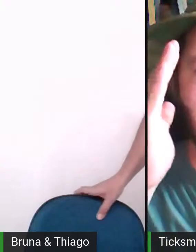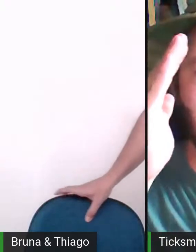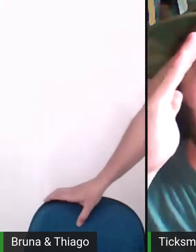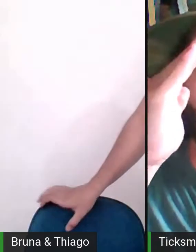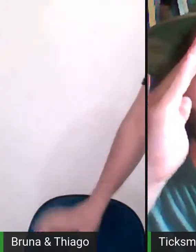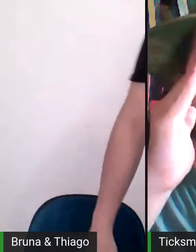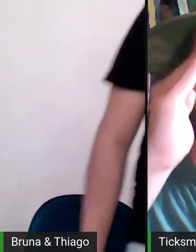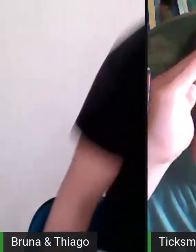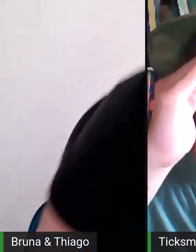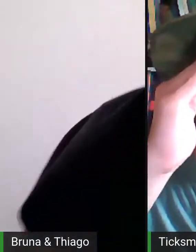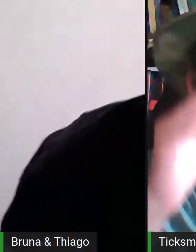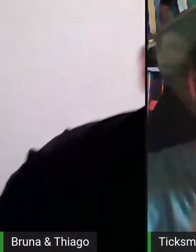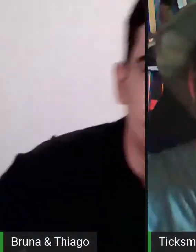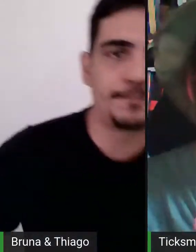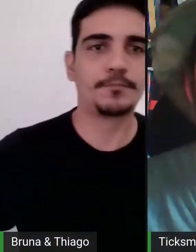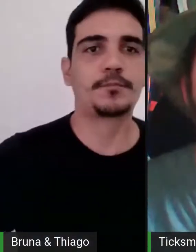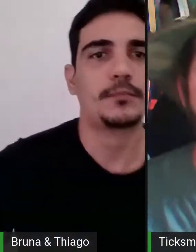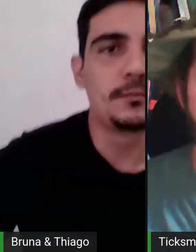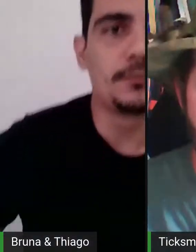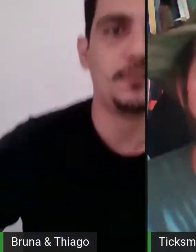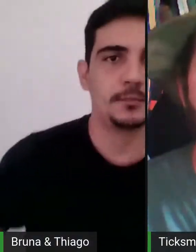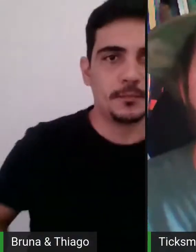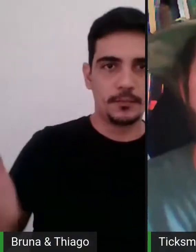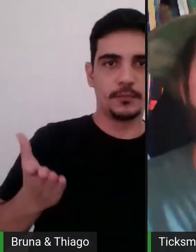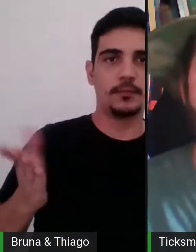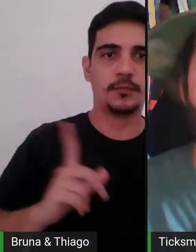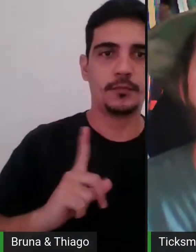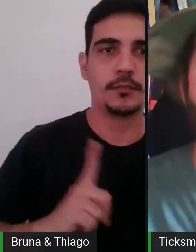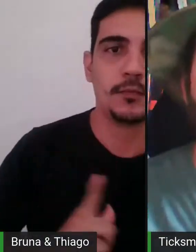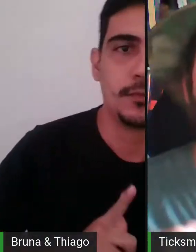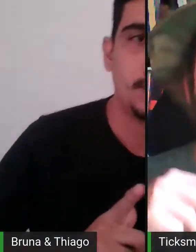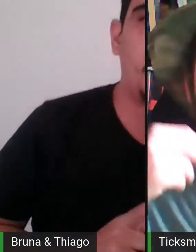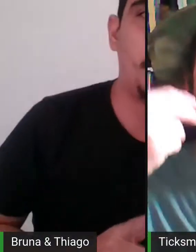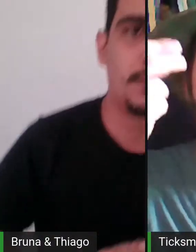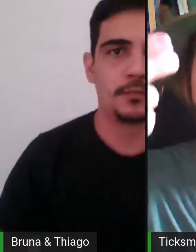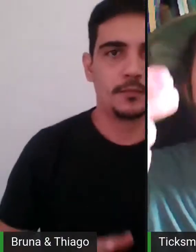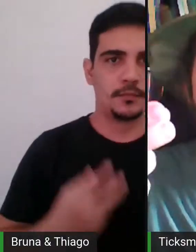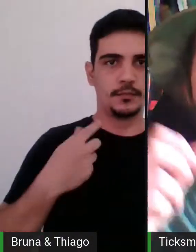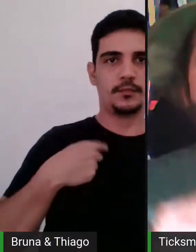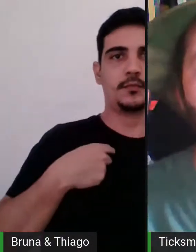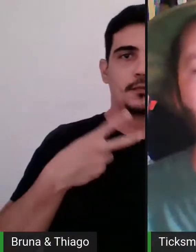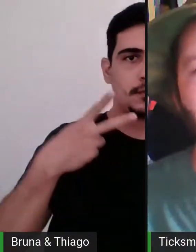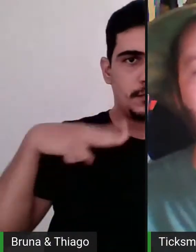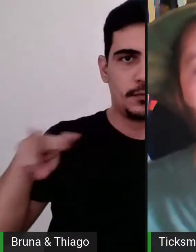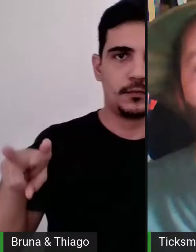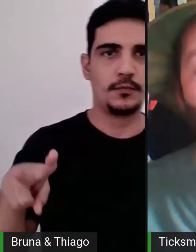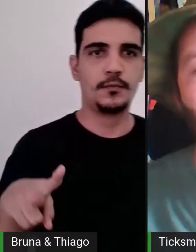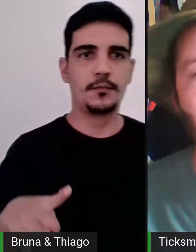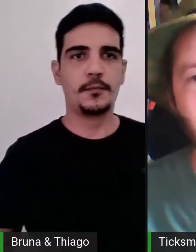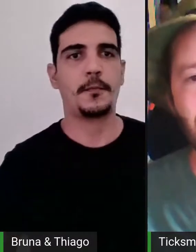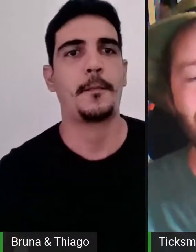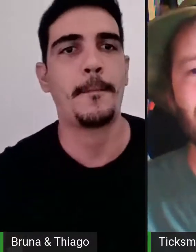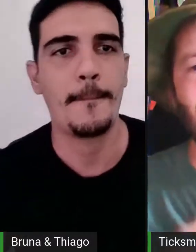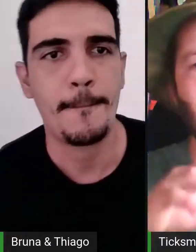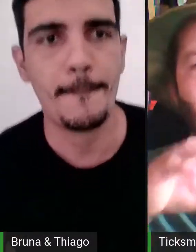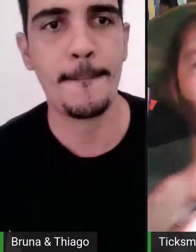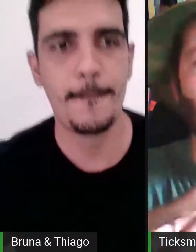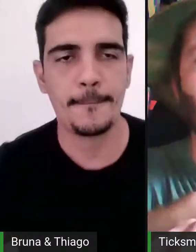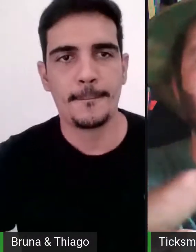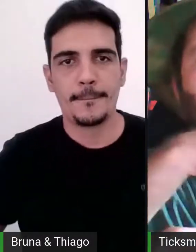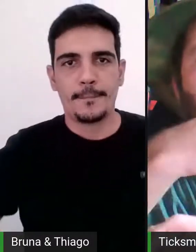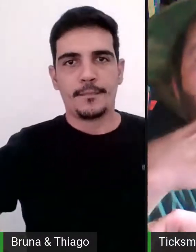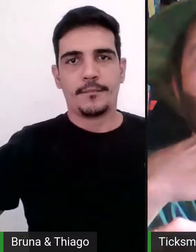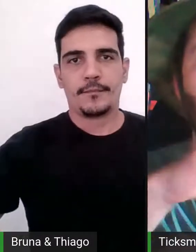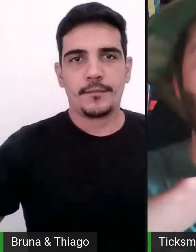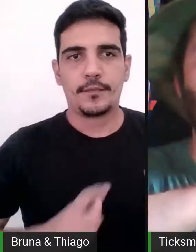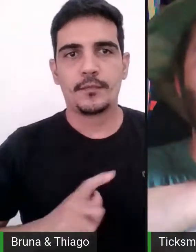aquela lacraia grandona que eu mostrei, aquela sim é fatal. Então ela pode acometer principalmente nossos rins, mas no